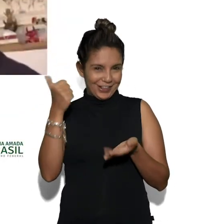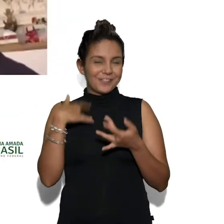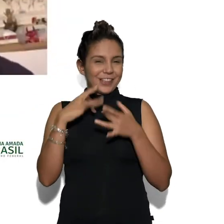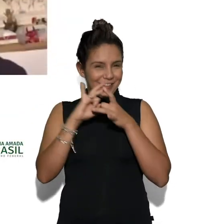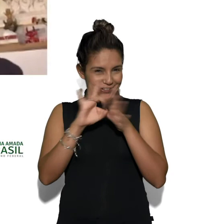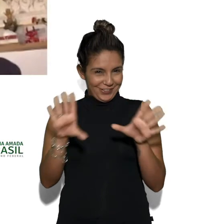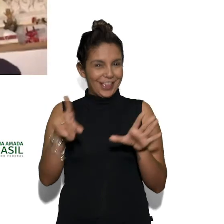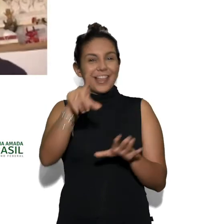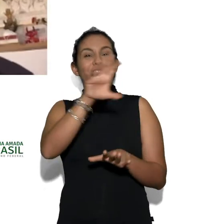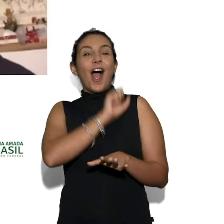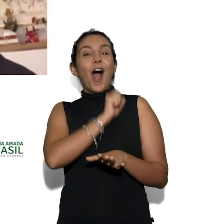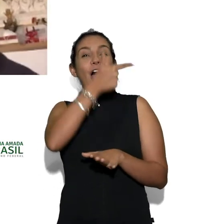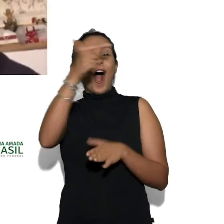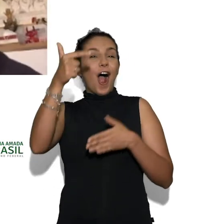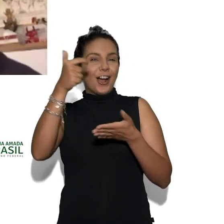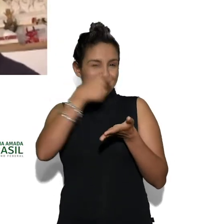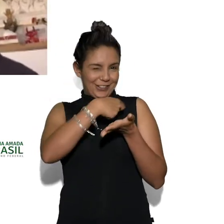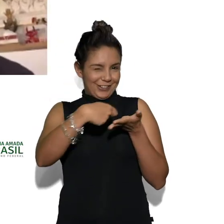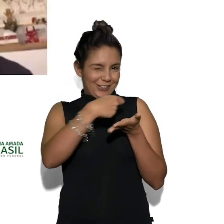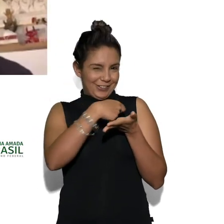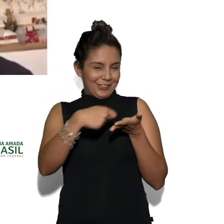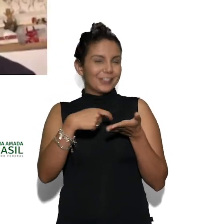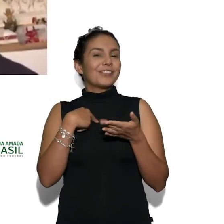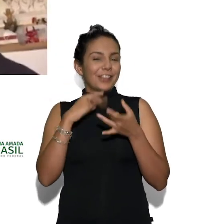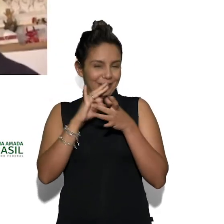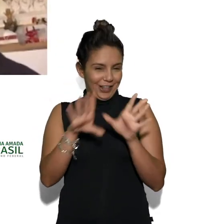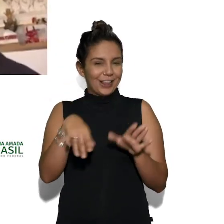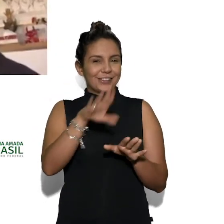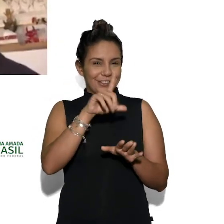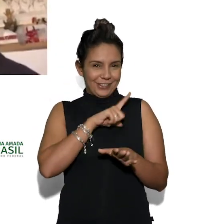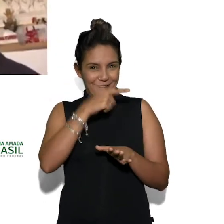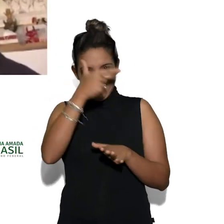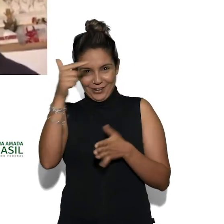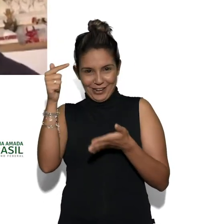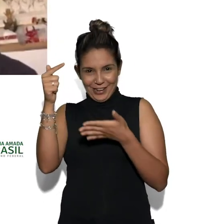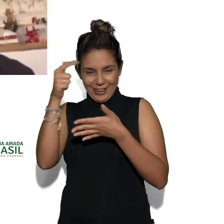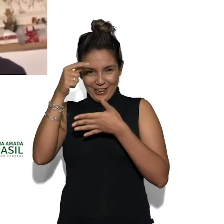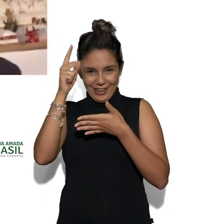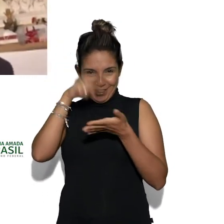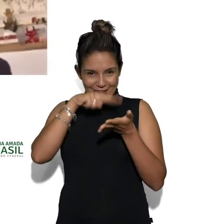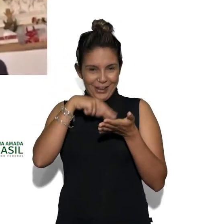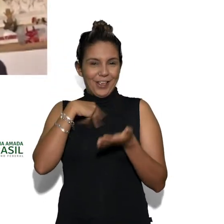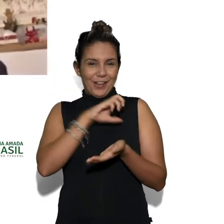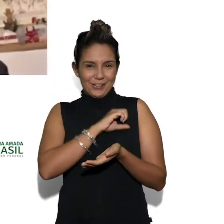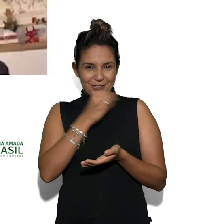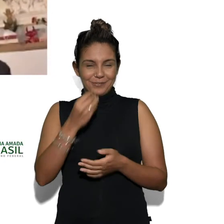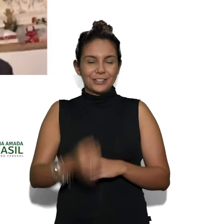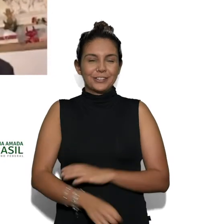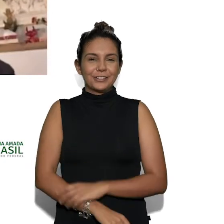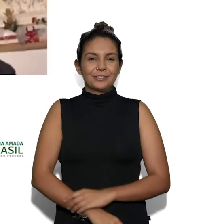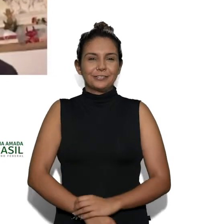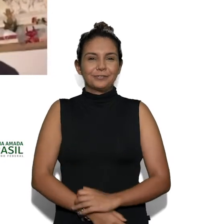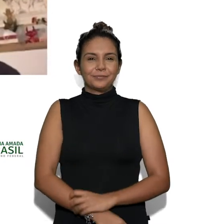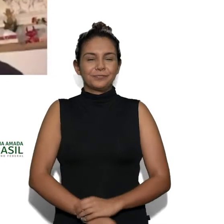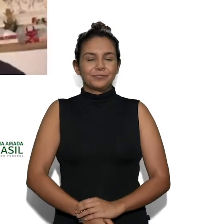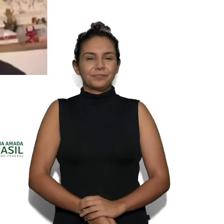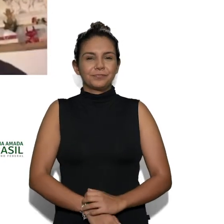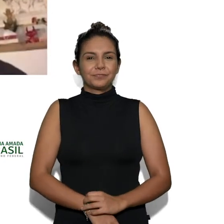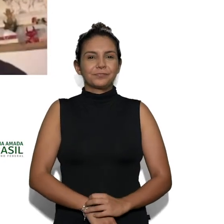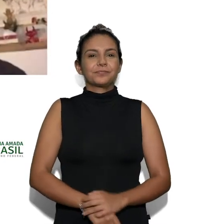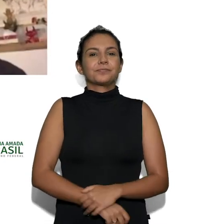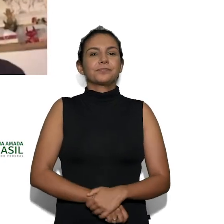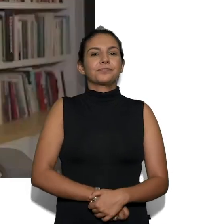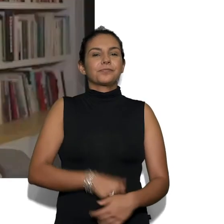deixo. Eu também sou um pouco promíscuo, eu também tenho vários leitores de quem gosto muito. Falando nisso, o Pedro diz, o André